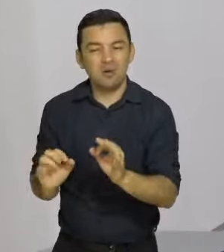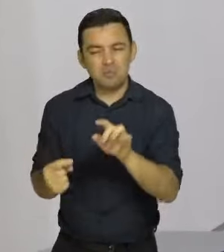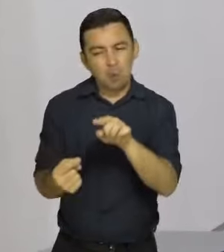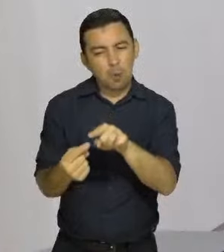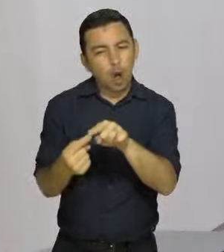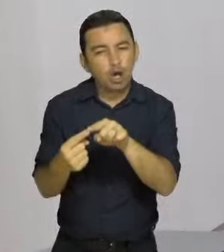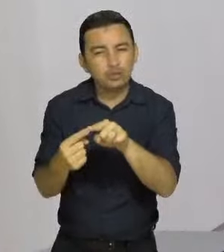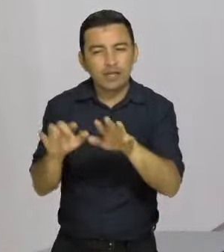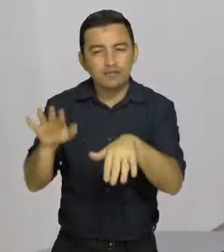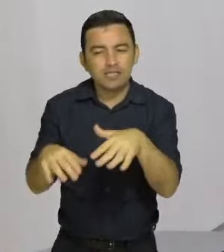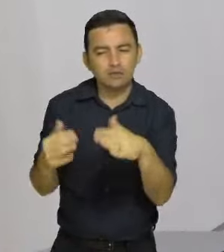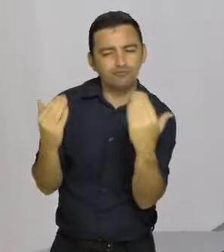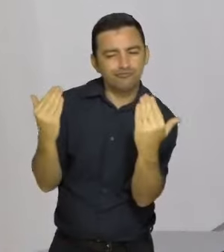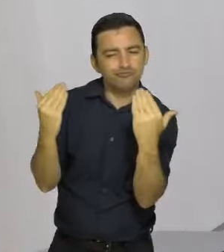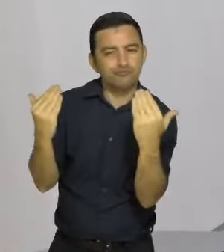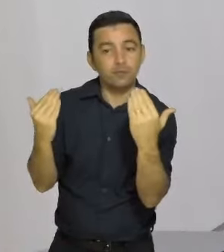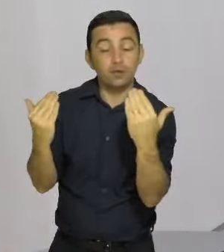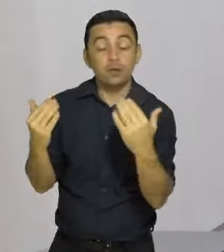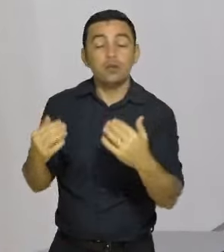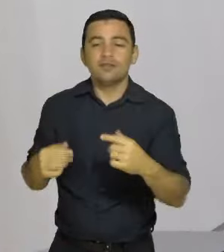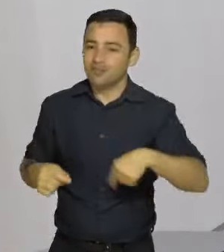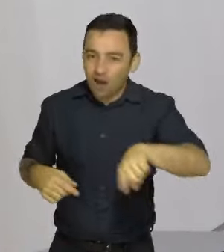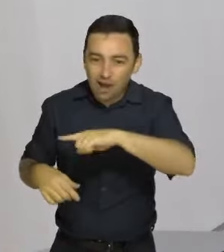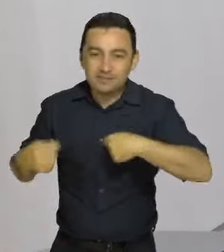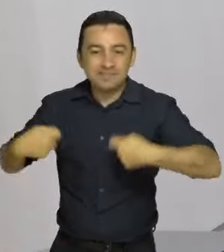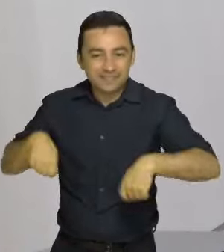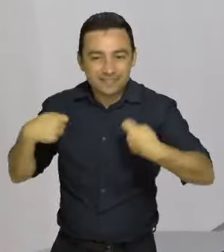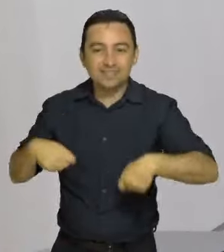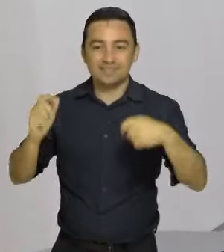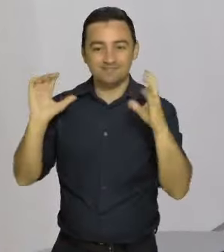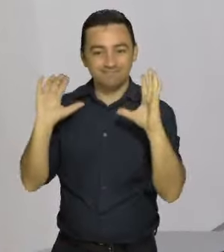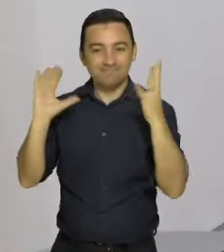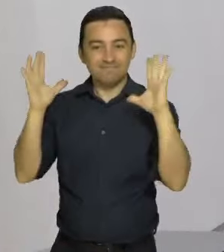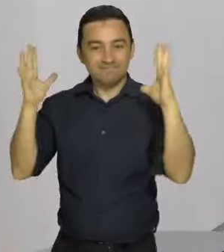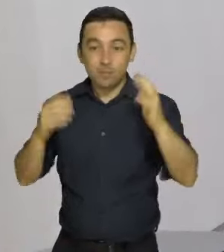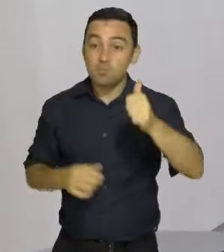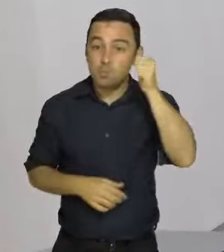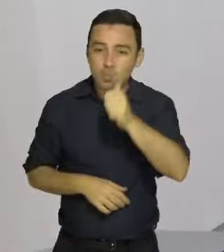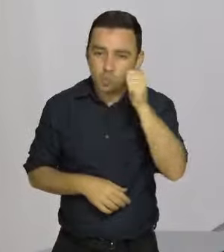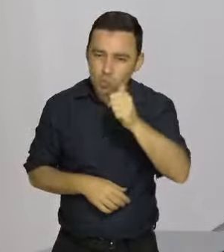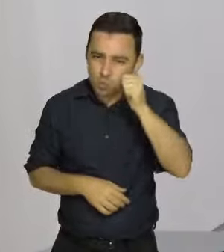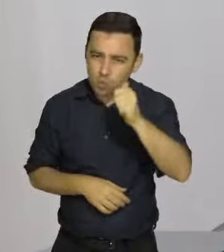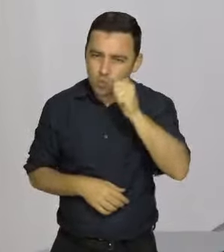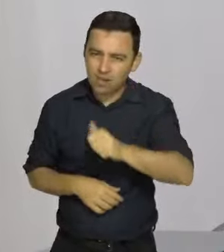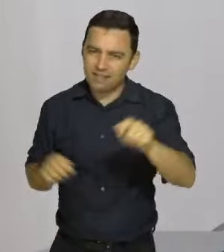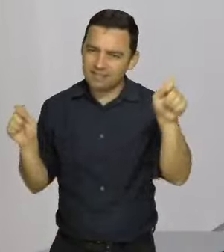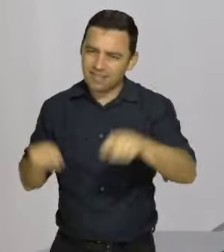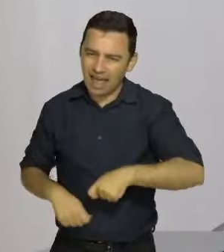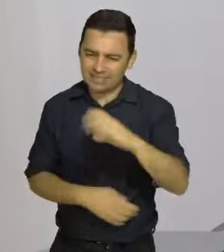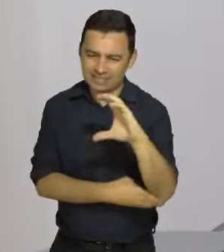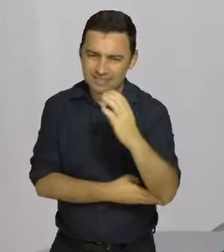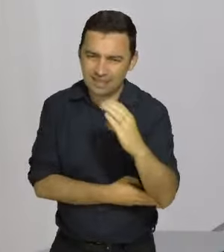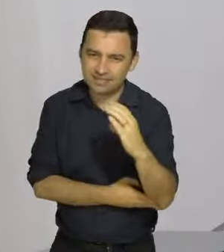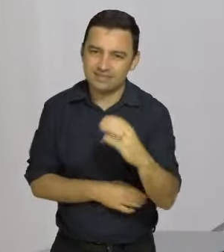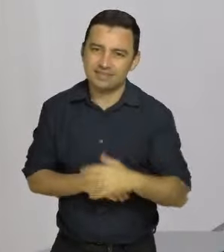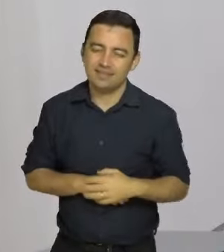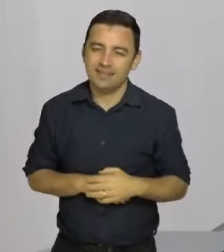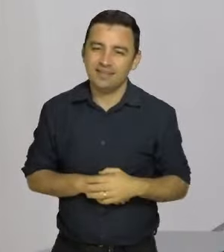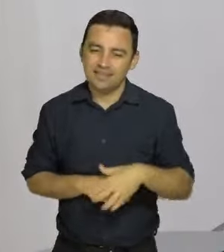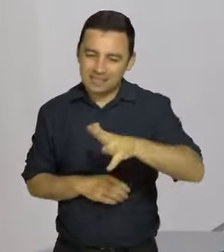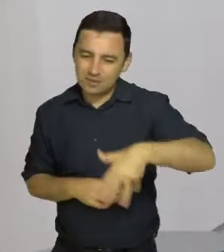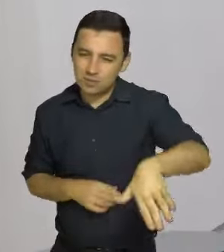duvidoso. Celebremos, então, que cada vez mais mulheres façam ciência e